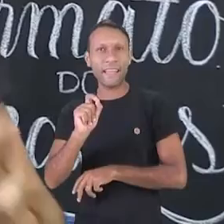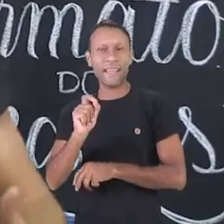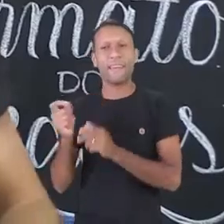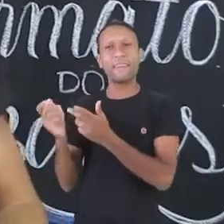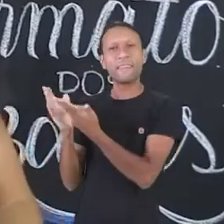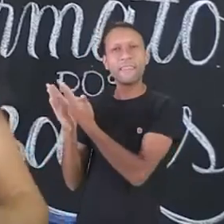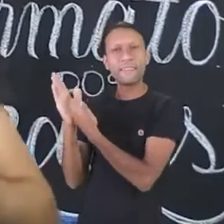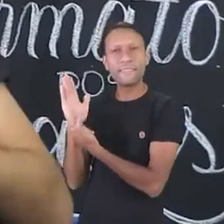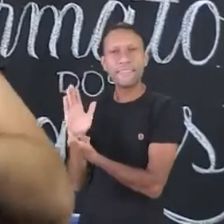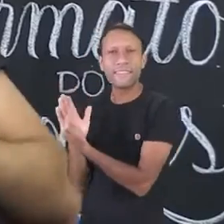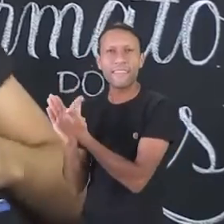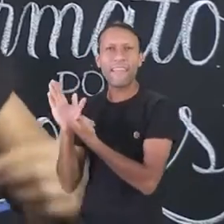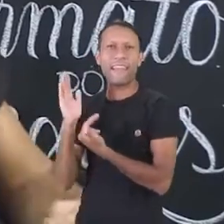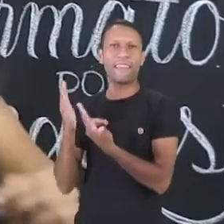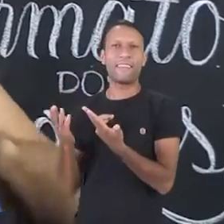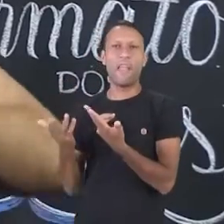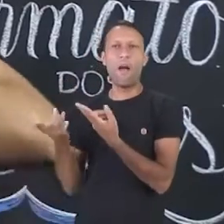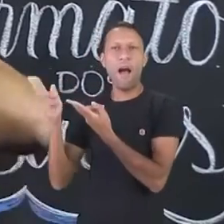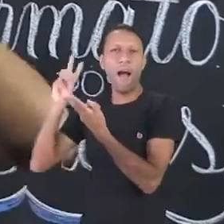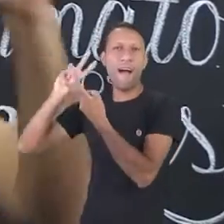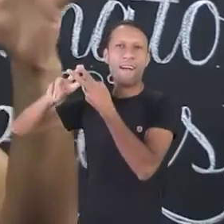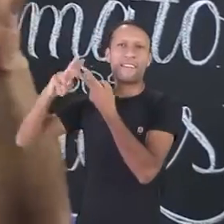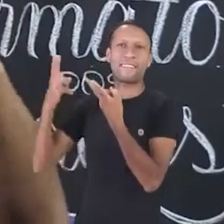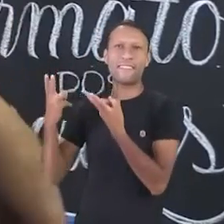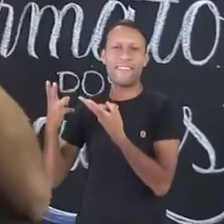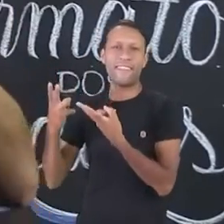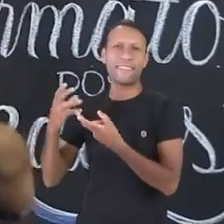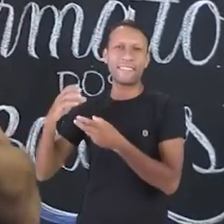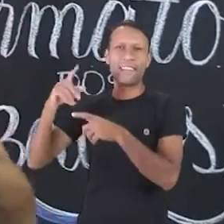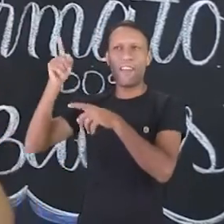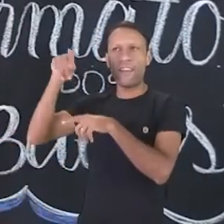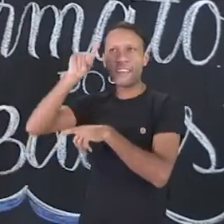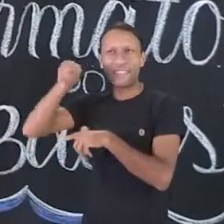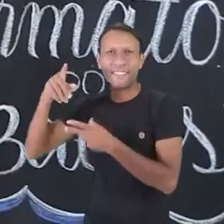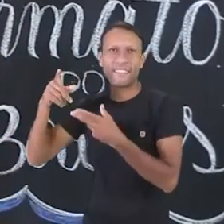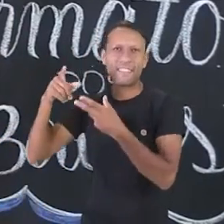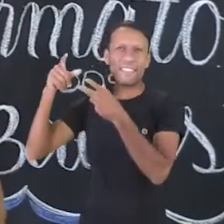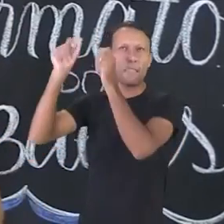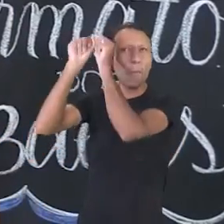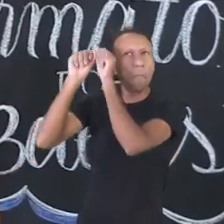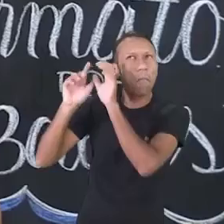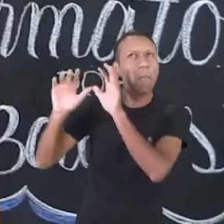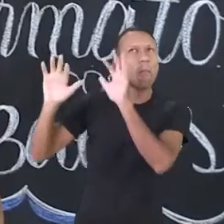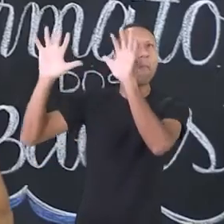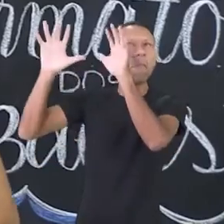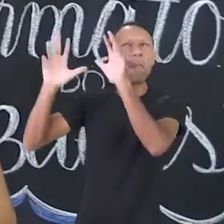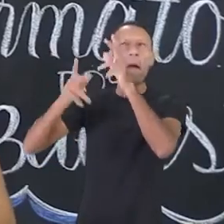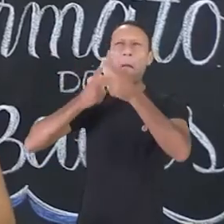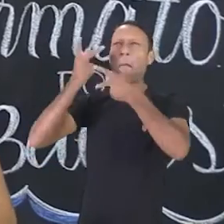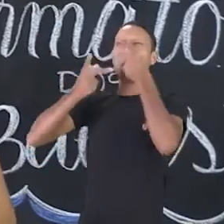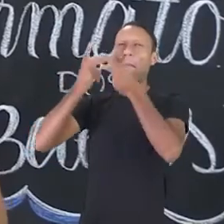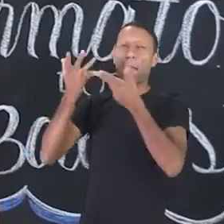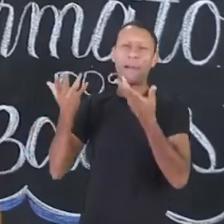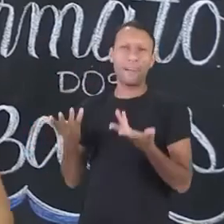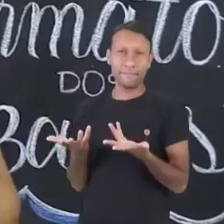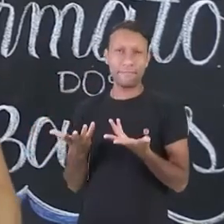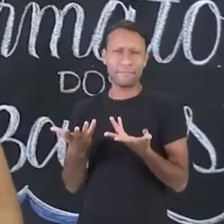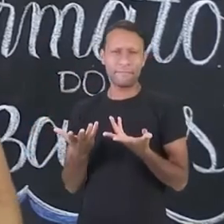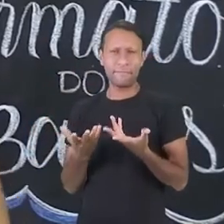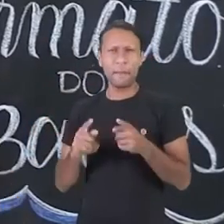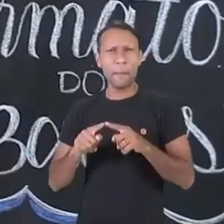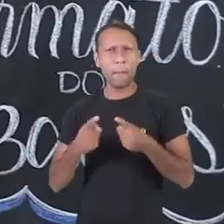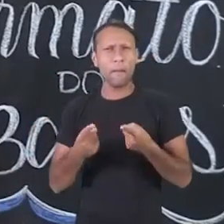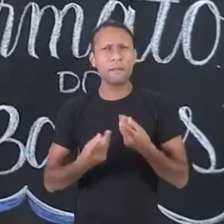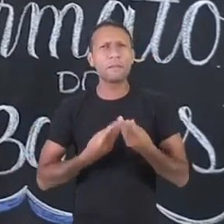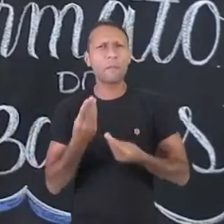meio de figuras, de onomatopeias ou de desenhos que simbolizam aquela mensagem que o autor quer transmitir. E que